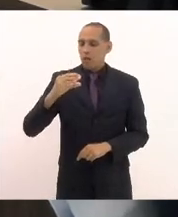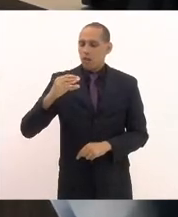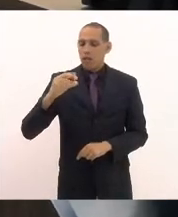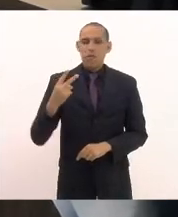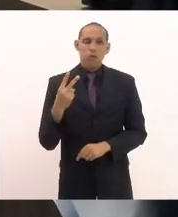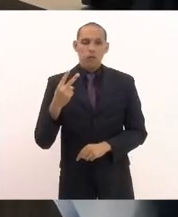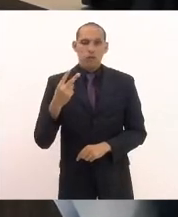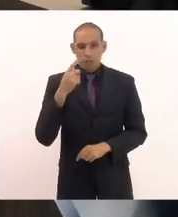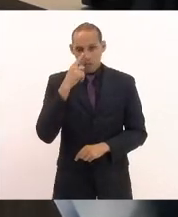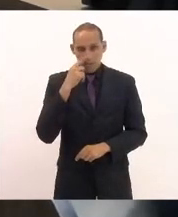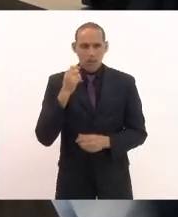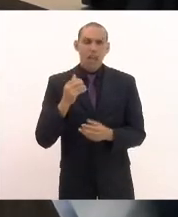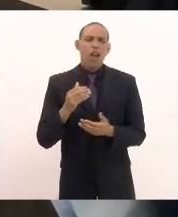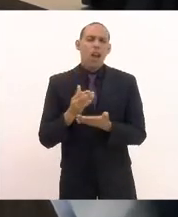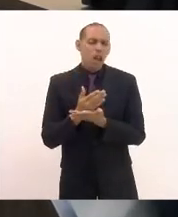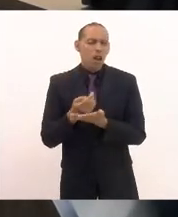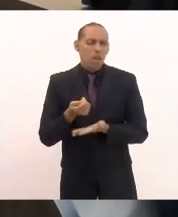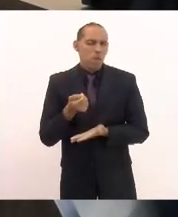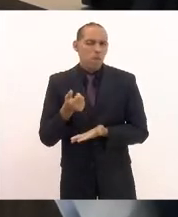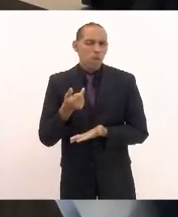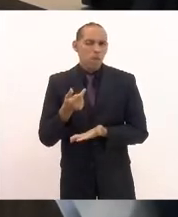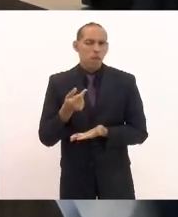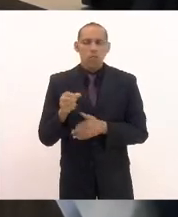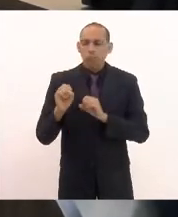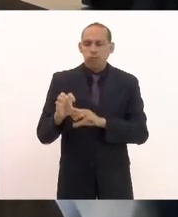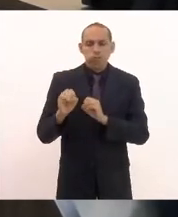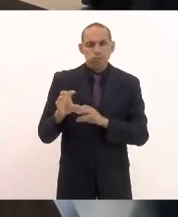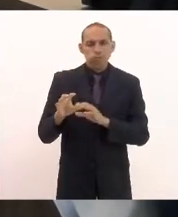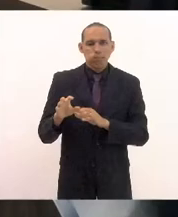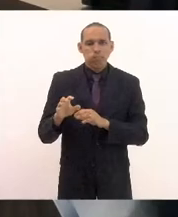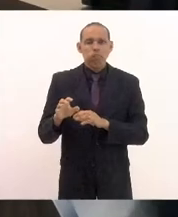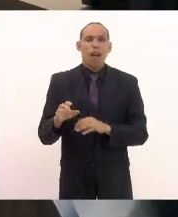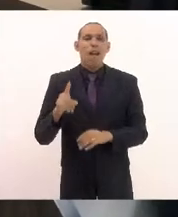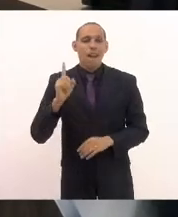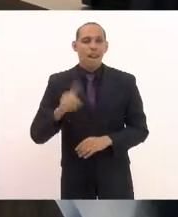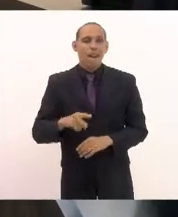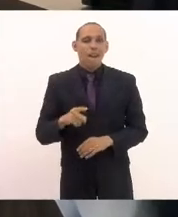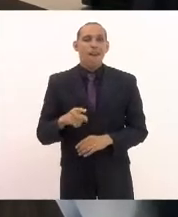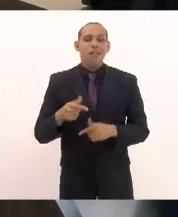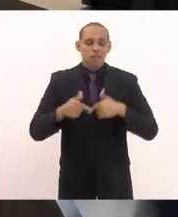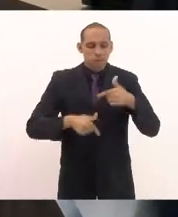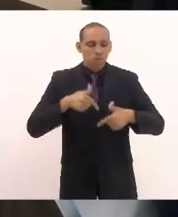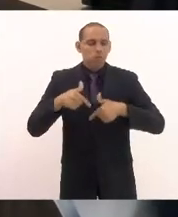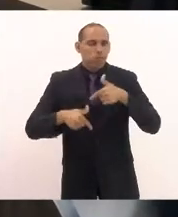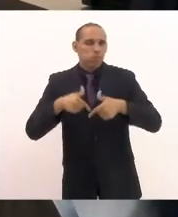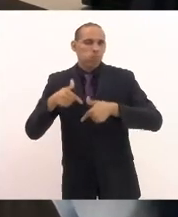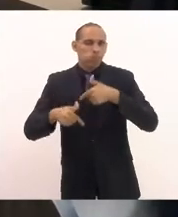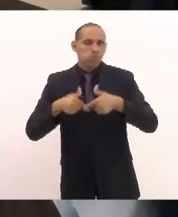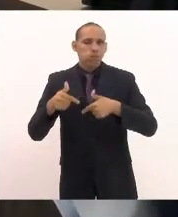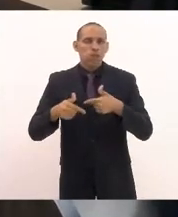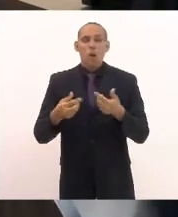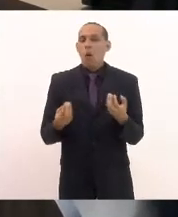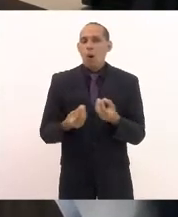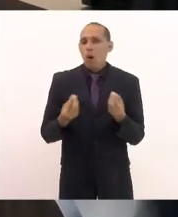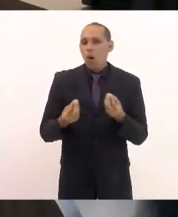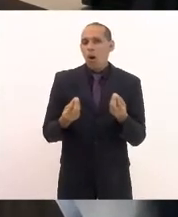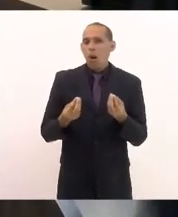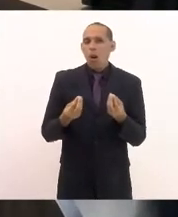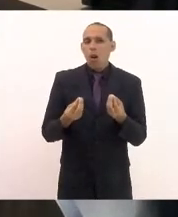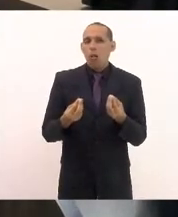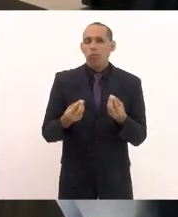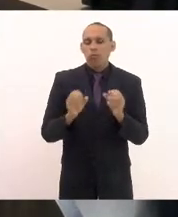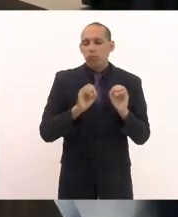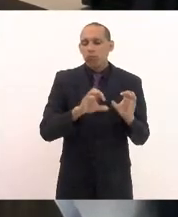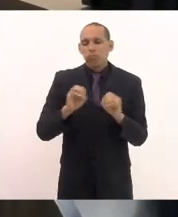à exceção dos que se habilitaram para dar disciplinas, majoritariamente eles trabalham como orientação educacional com